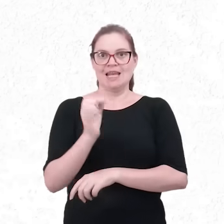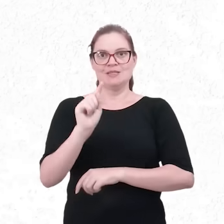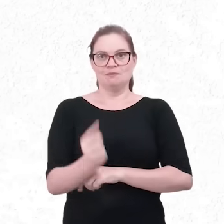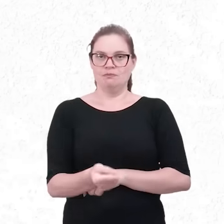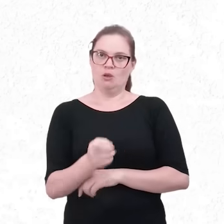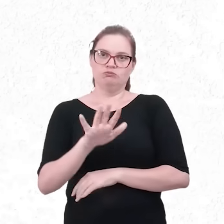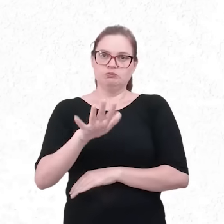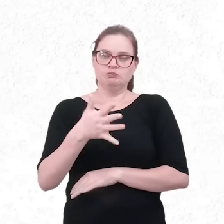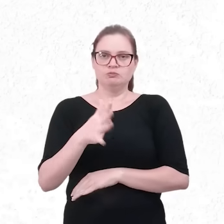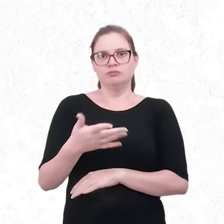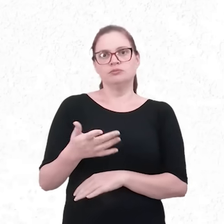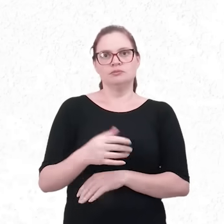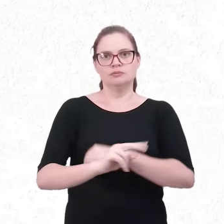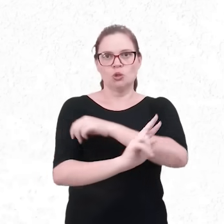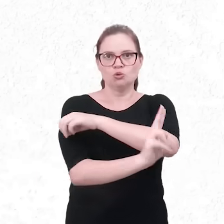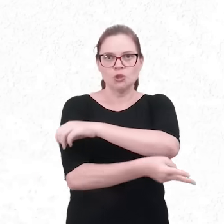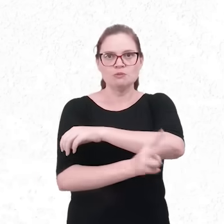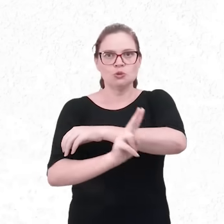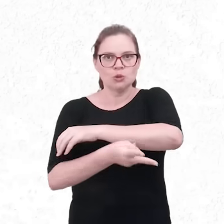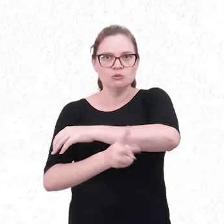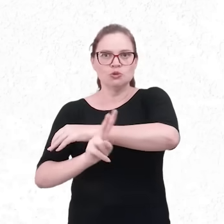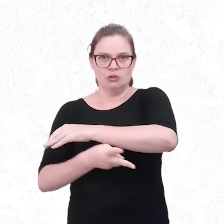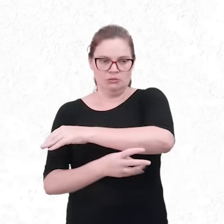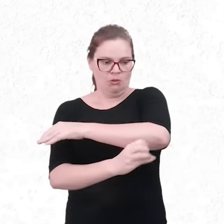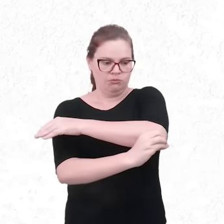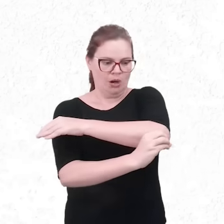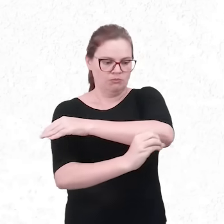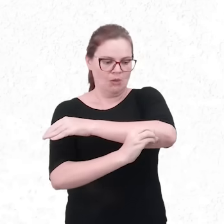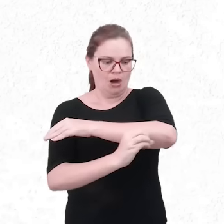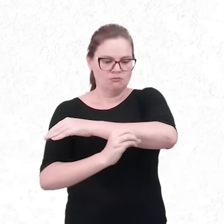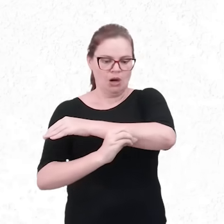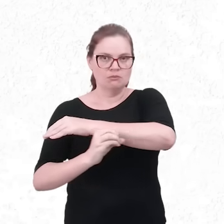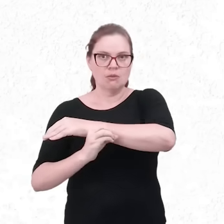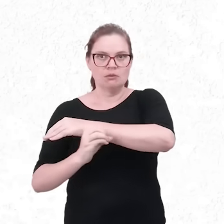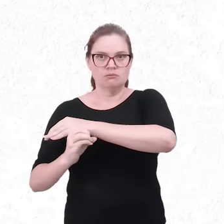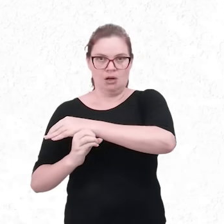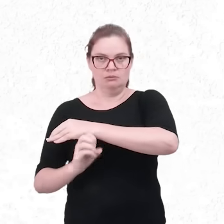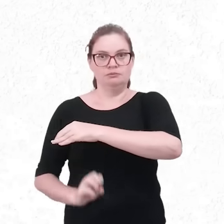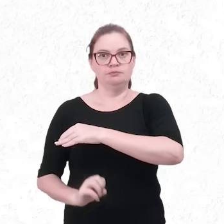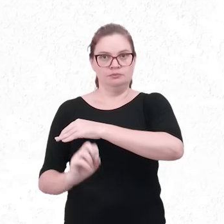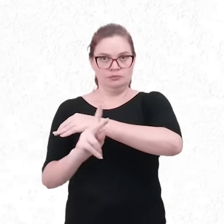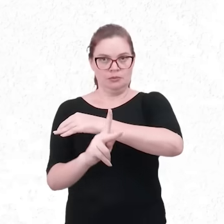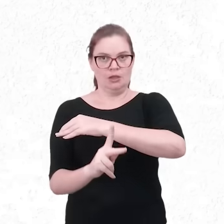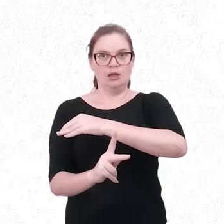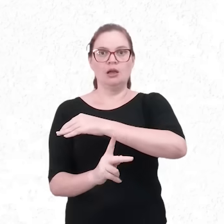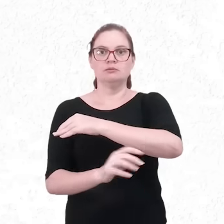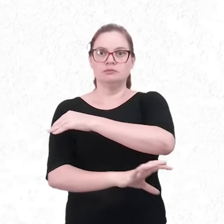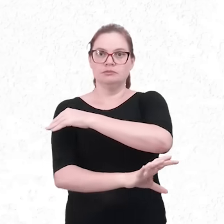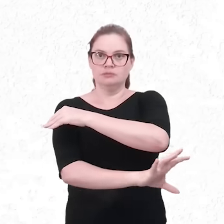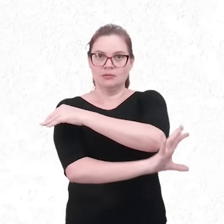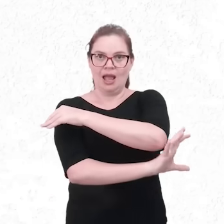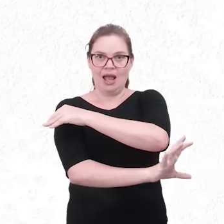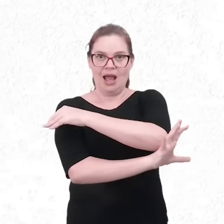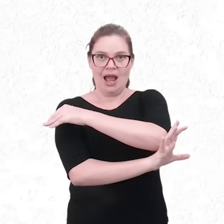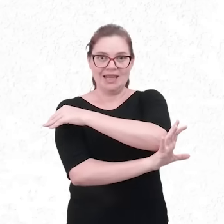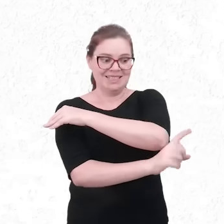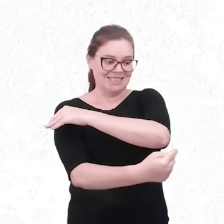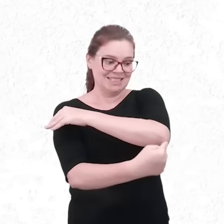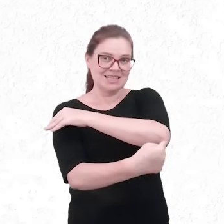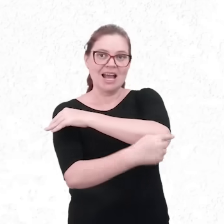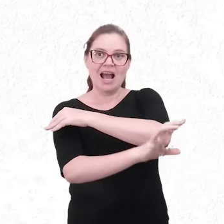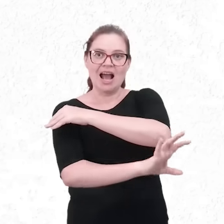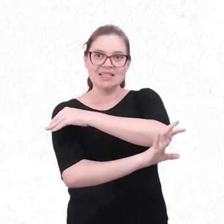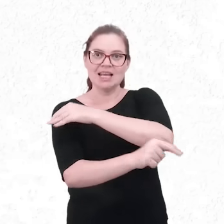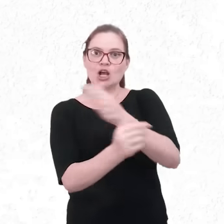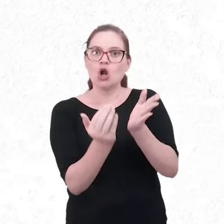céus. Mas em números arredondados, 2000, 2000, 2000. De Adão a Abraão, ou seja, em Abraão, as